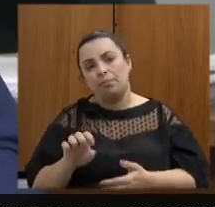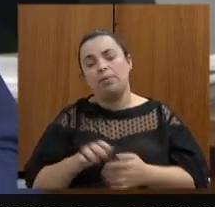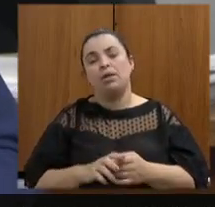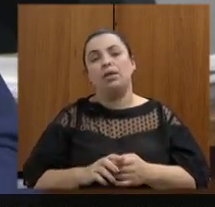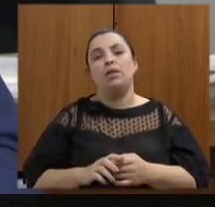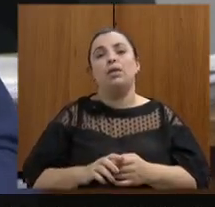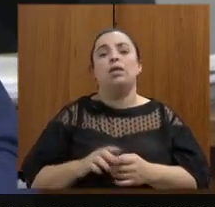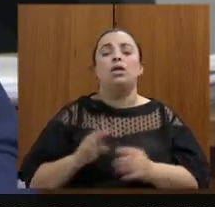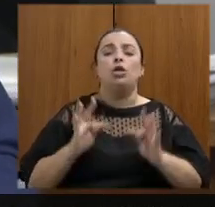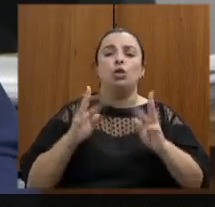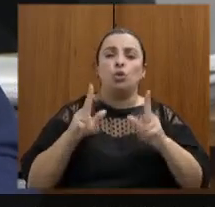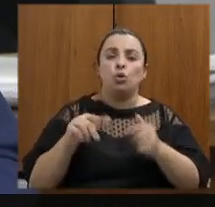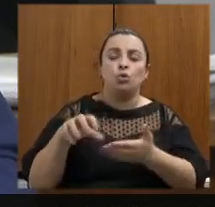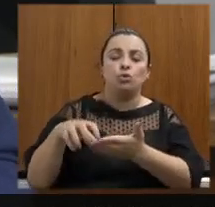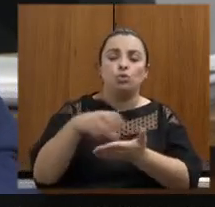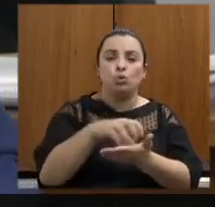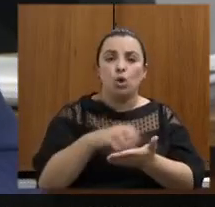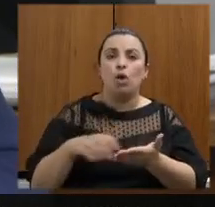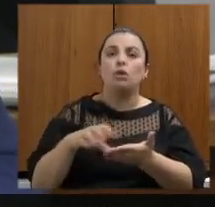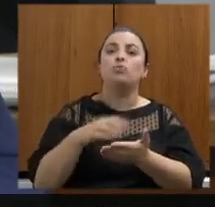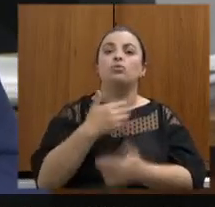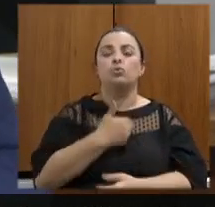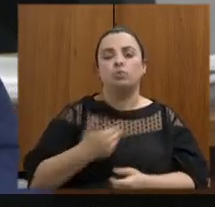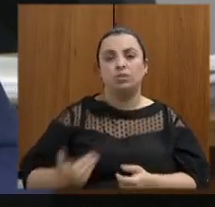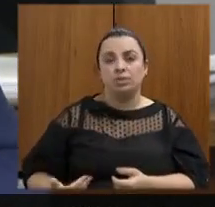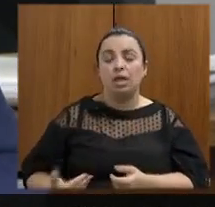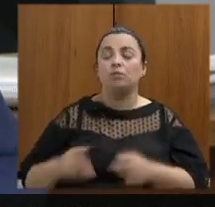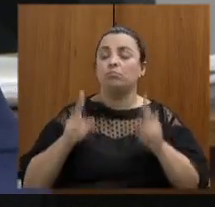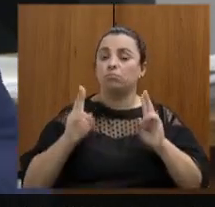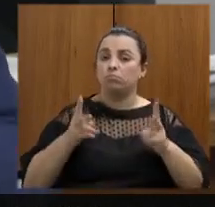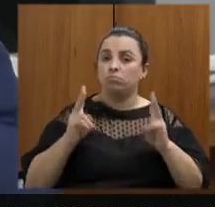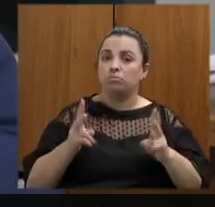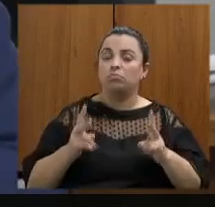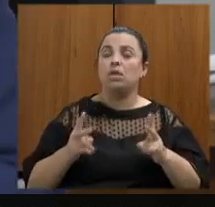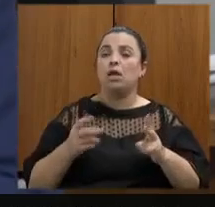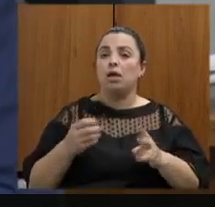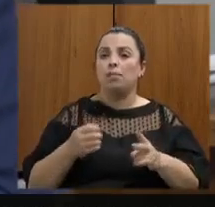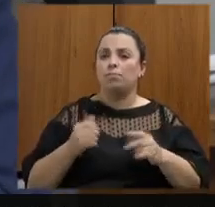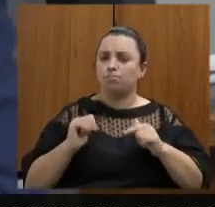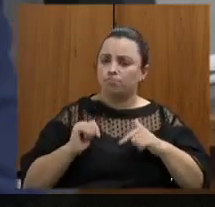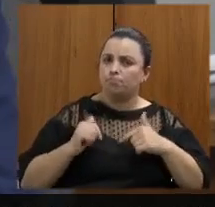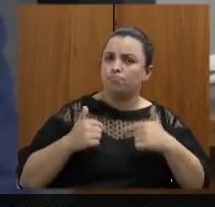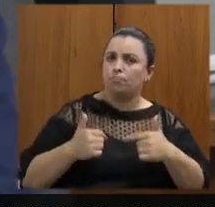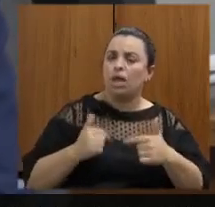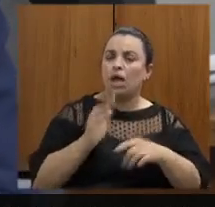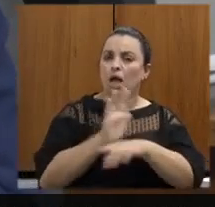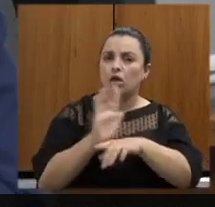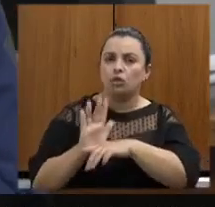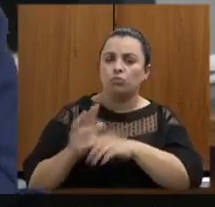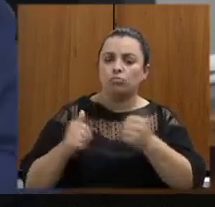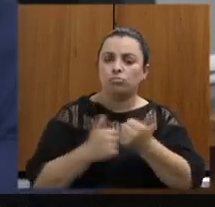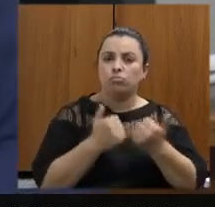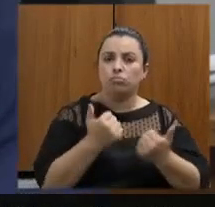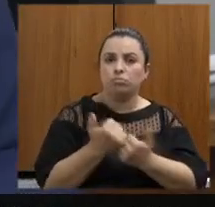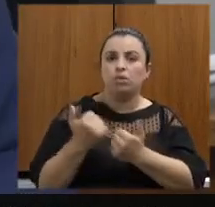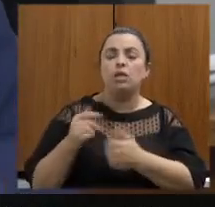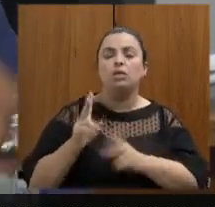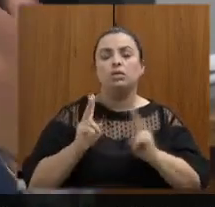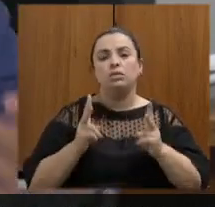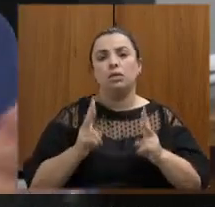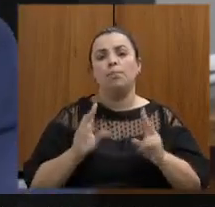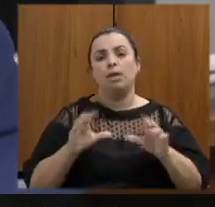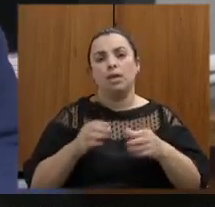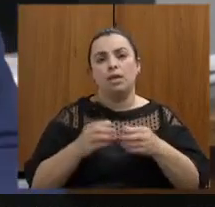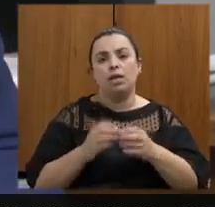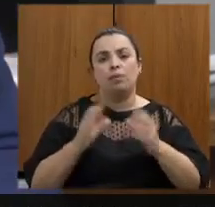as os órgãos do nosso Estado sempre muito dispostos a nos ajudar em cada uma das secretarias a equipe de celebração de convênios